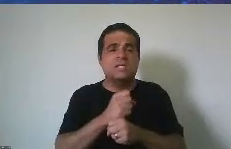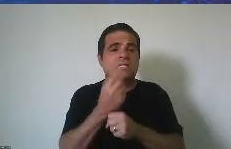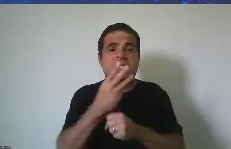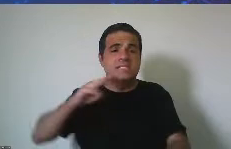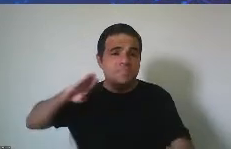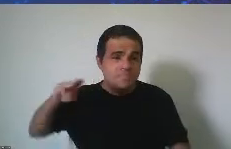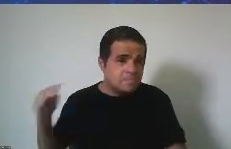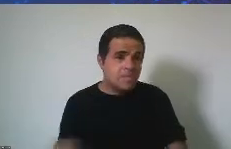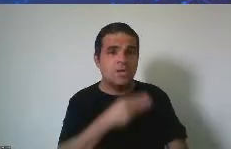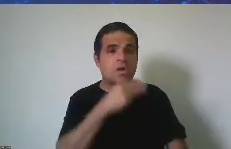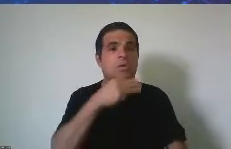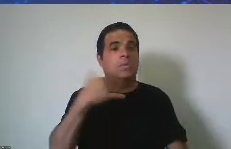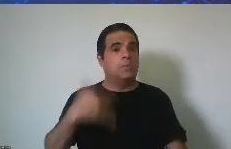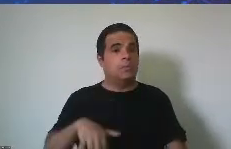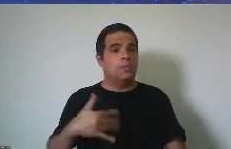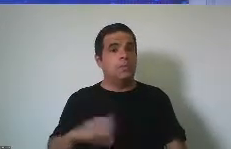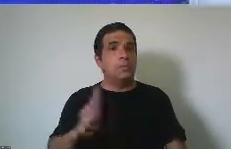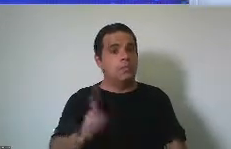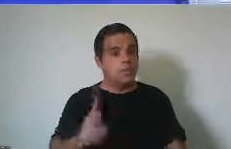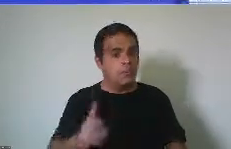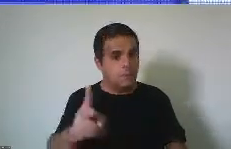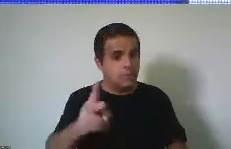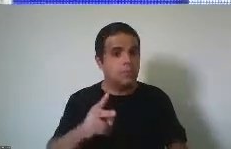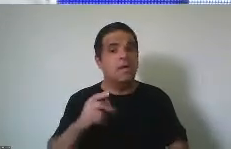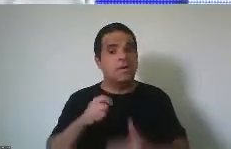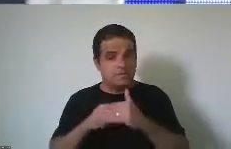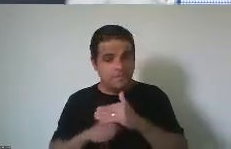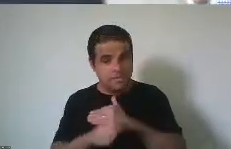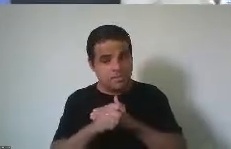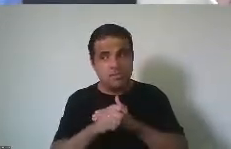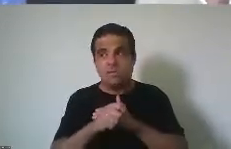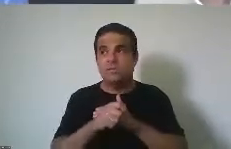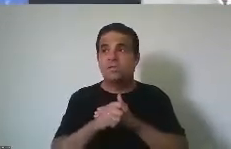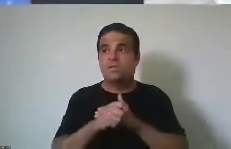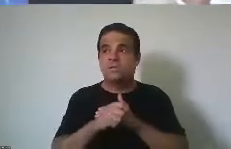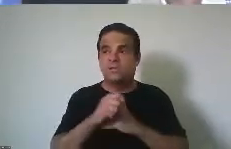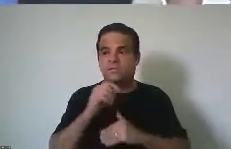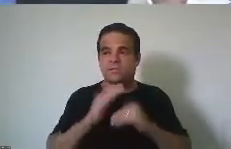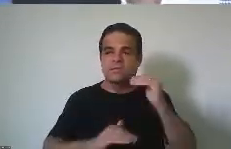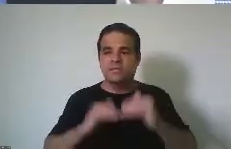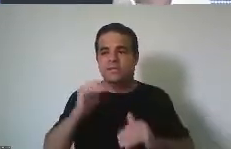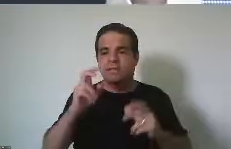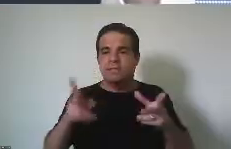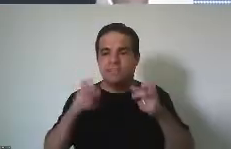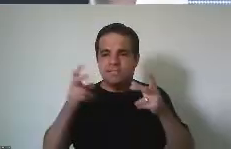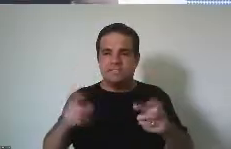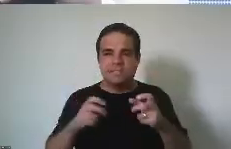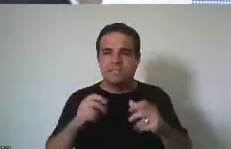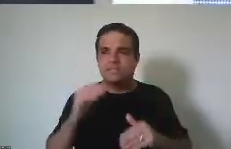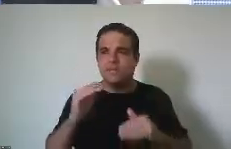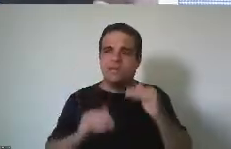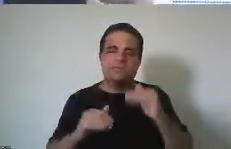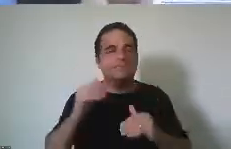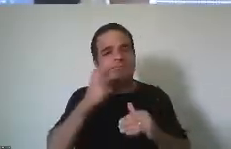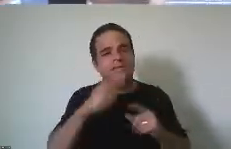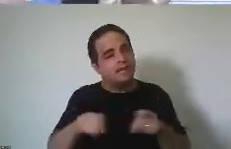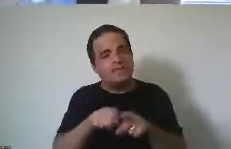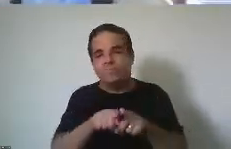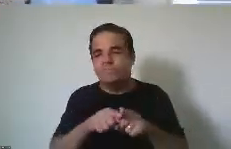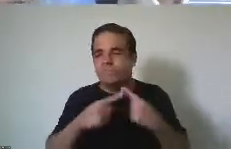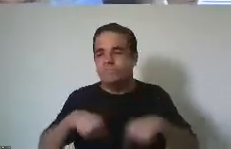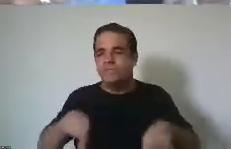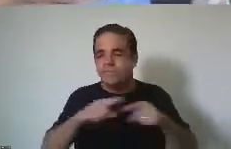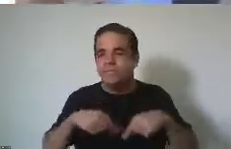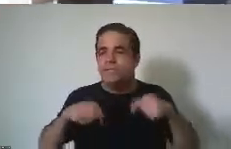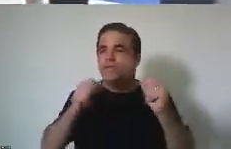e vamos investir ainda como foi comentado aqui 10 bilhões nos próximos anos até 2028 isso nos vais